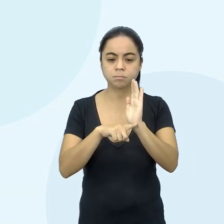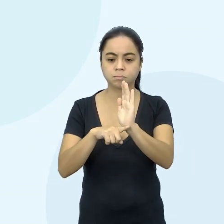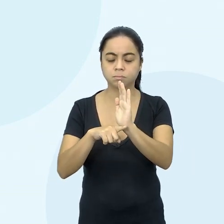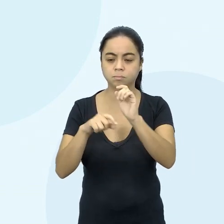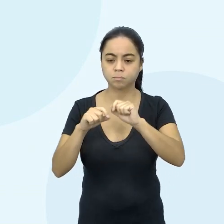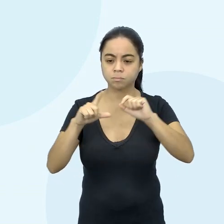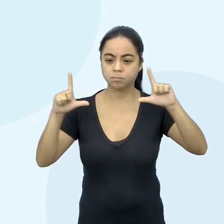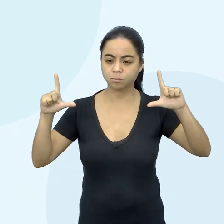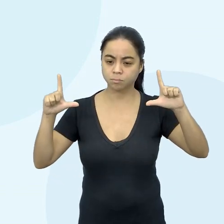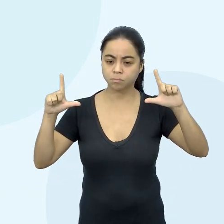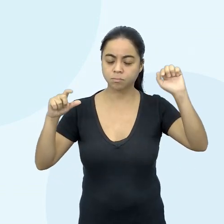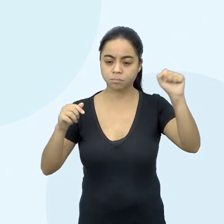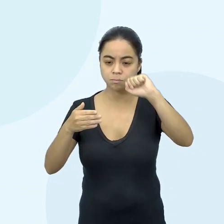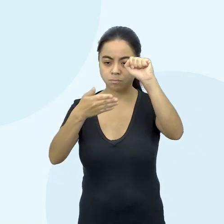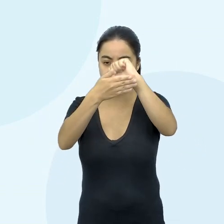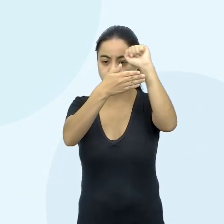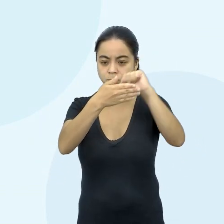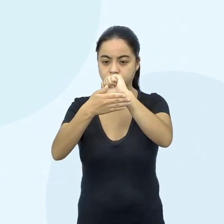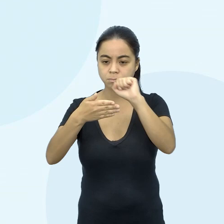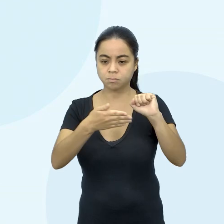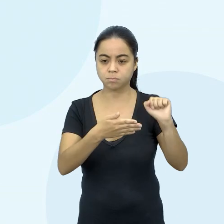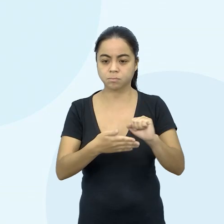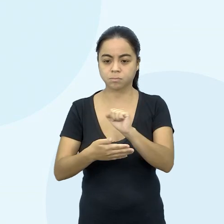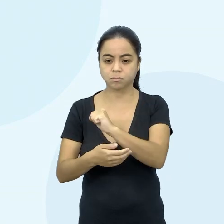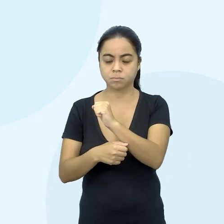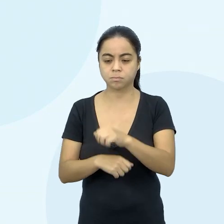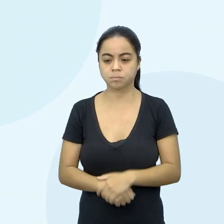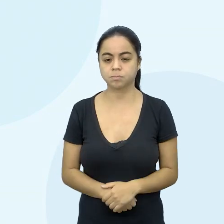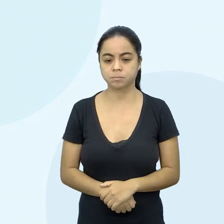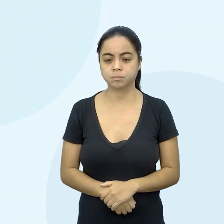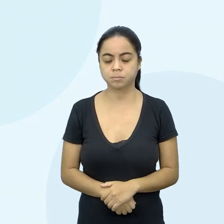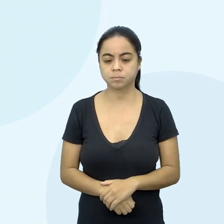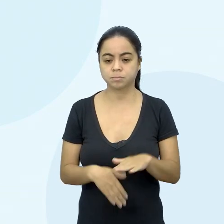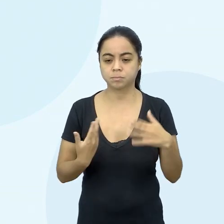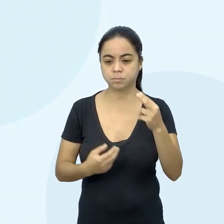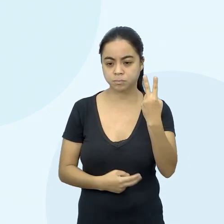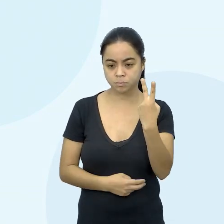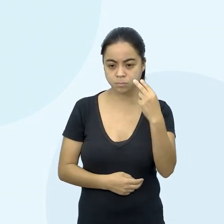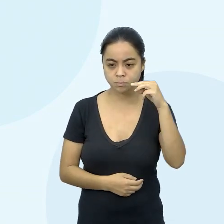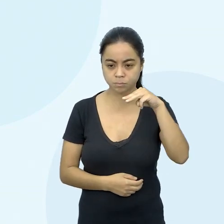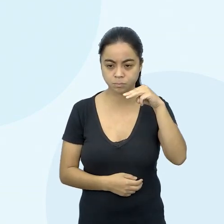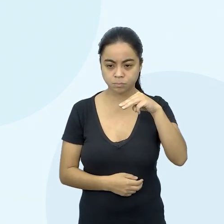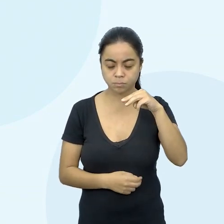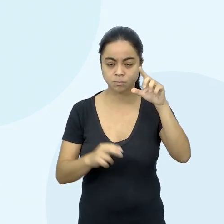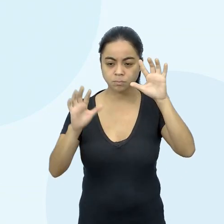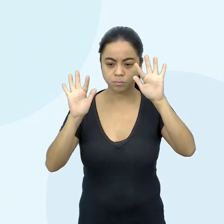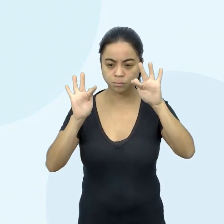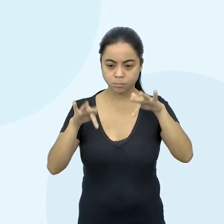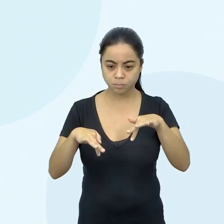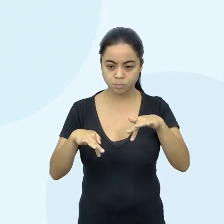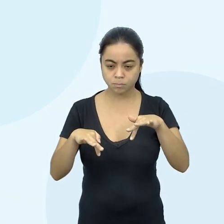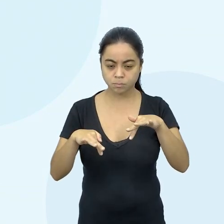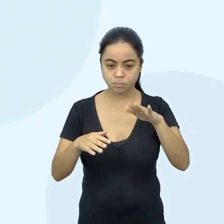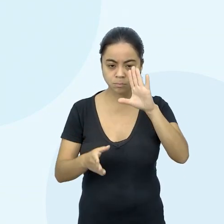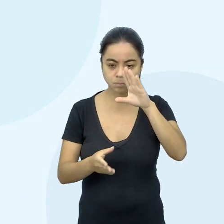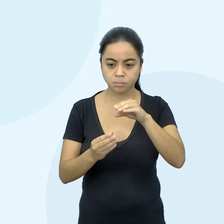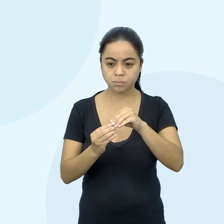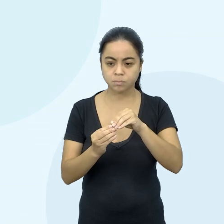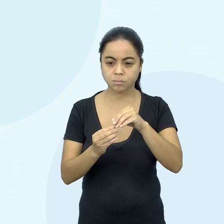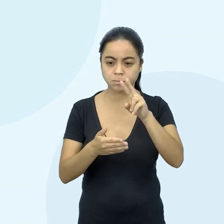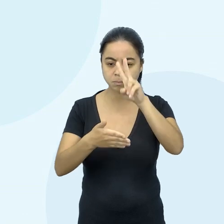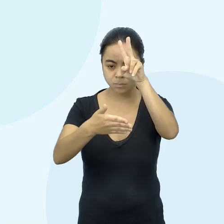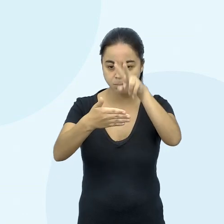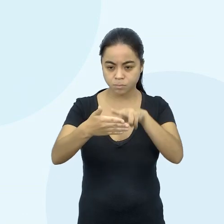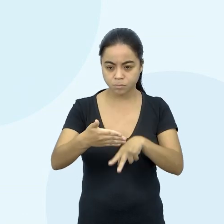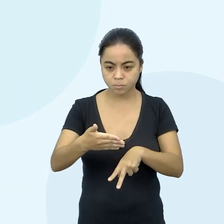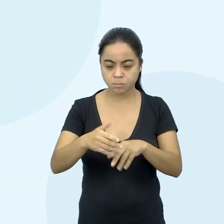de giz para os encaminhamentos. Então, vou deixar 2 minutinhos para vocês terminarem a